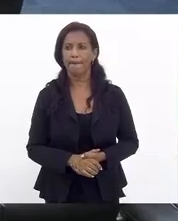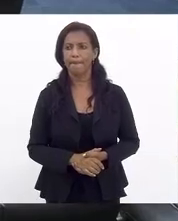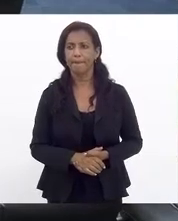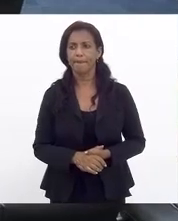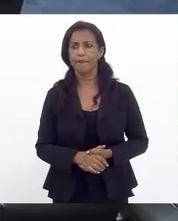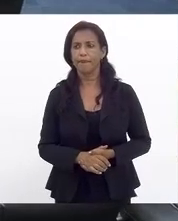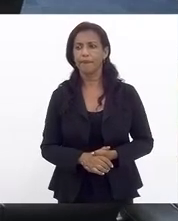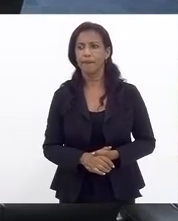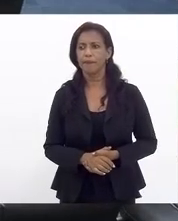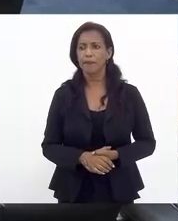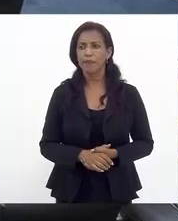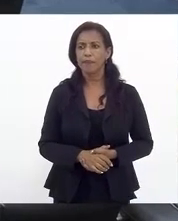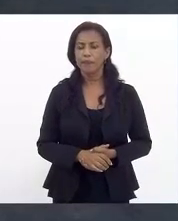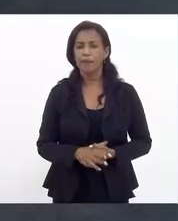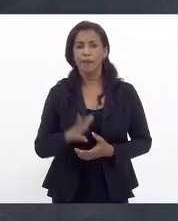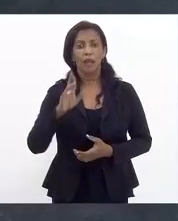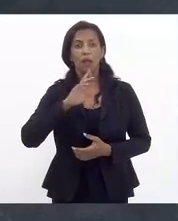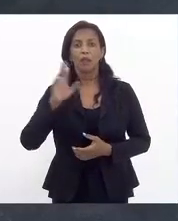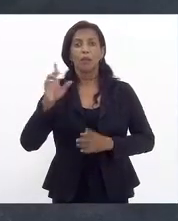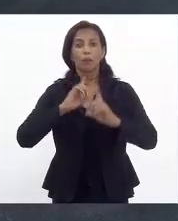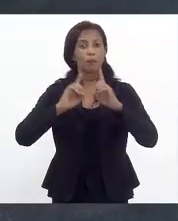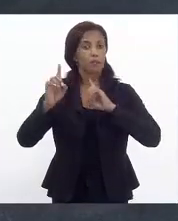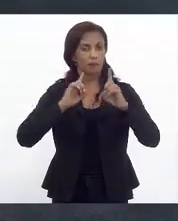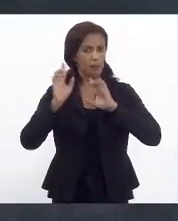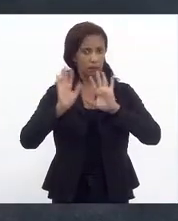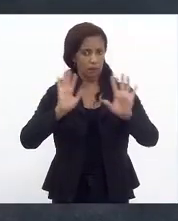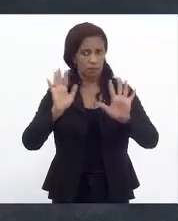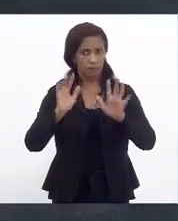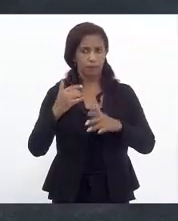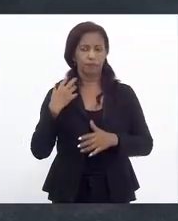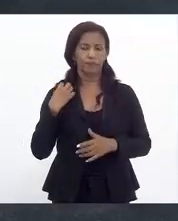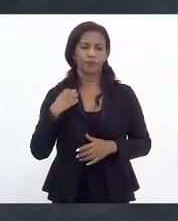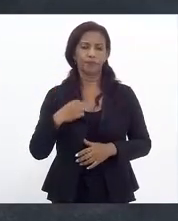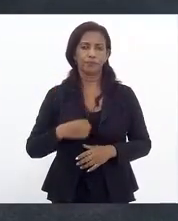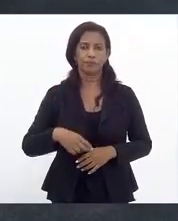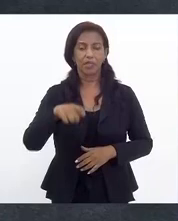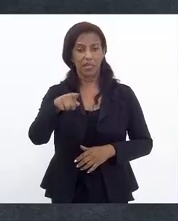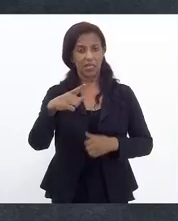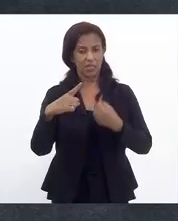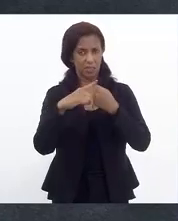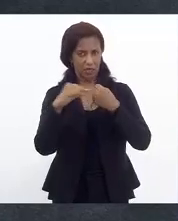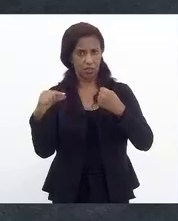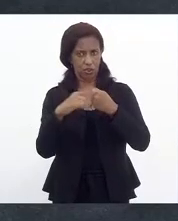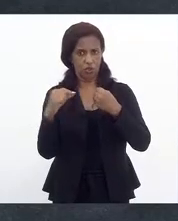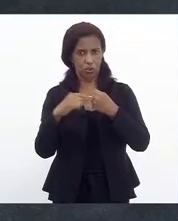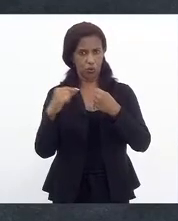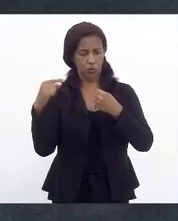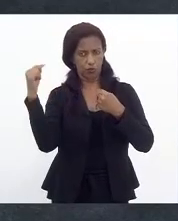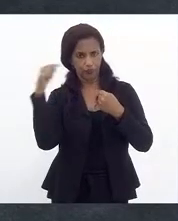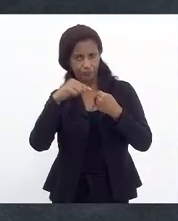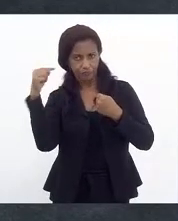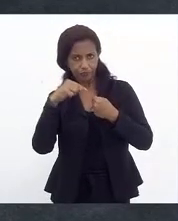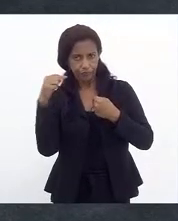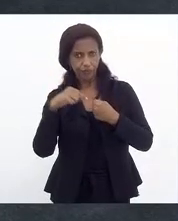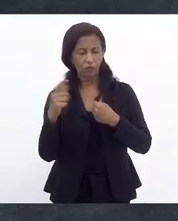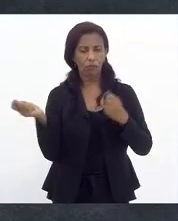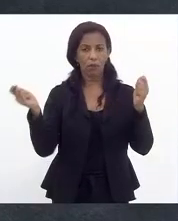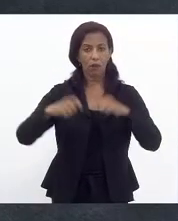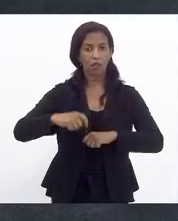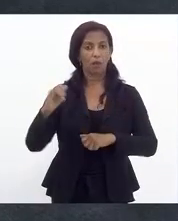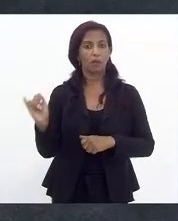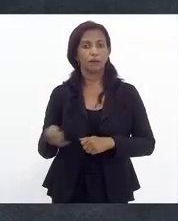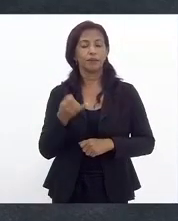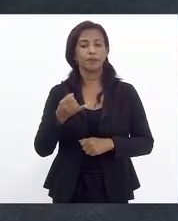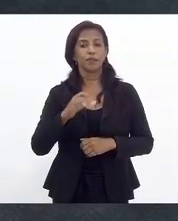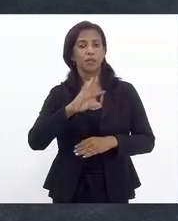não é para debater mas para abrir um pouco mais a cortina esse artigo E aí eu queria possibilidade que